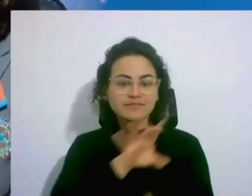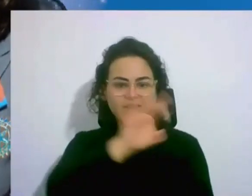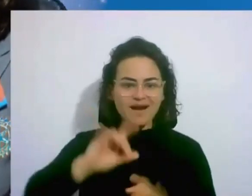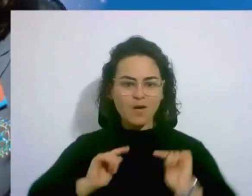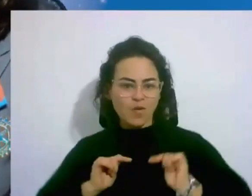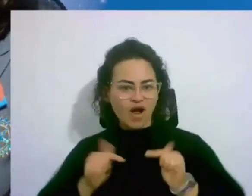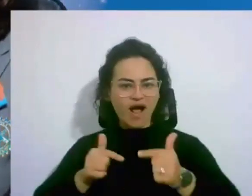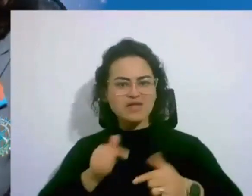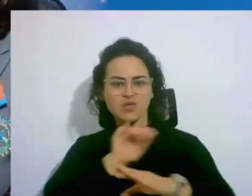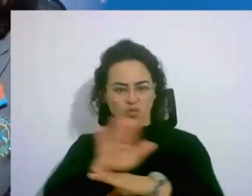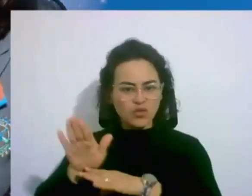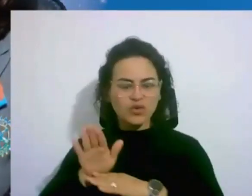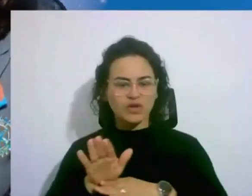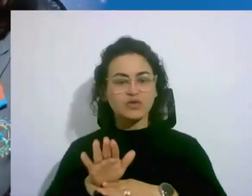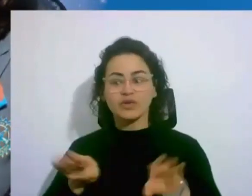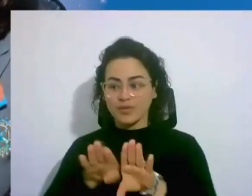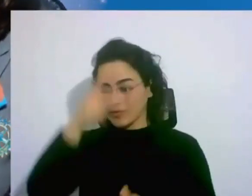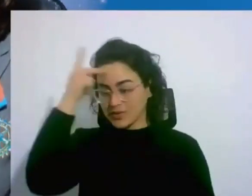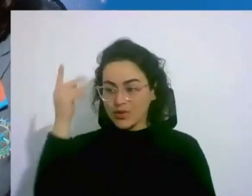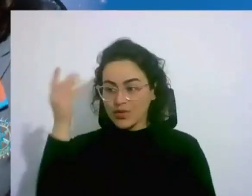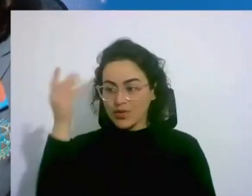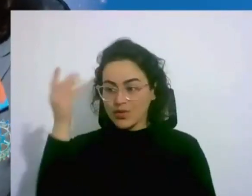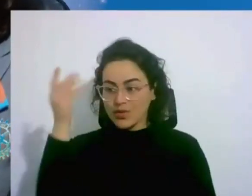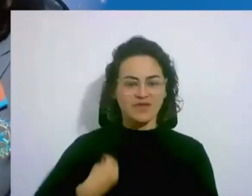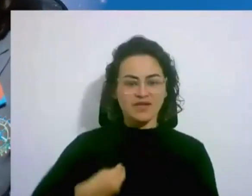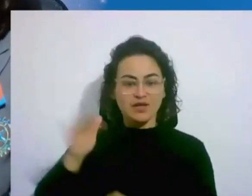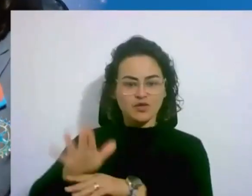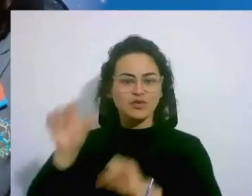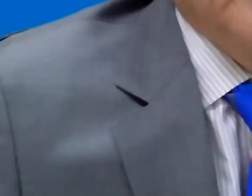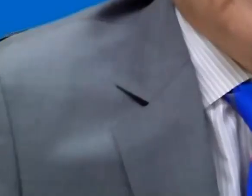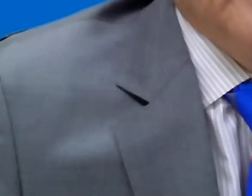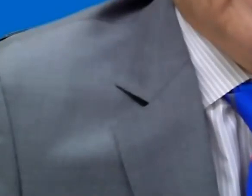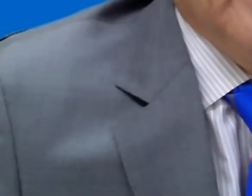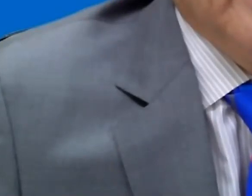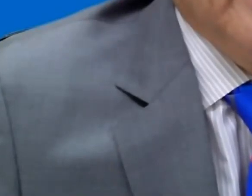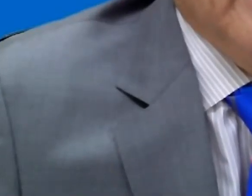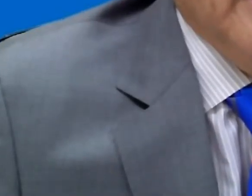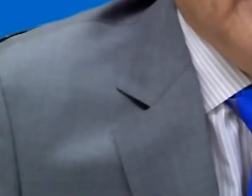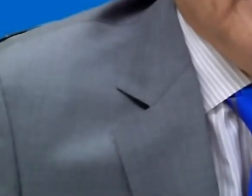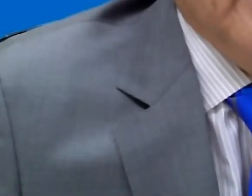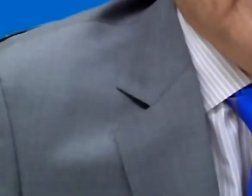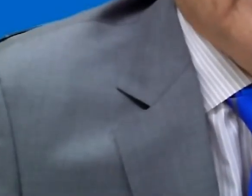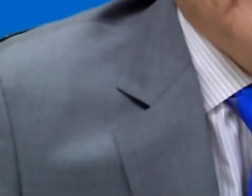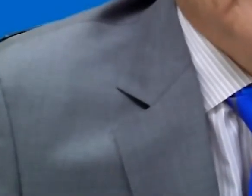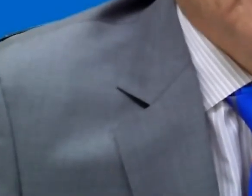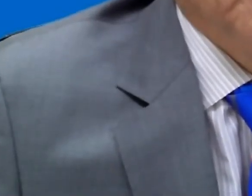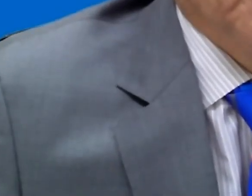ser alcançadas. Muito obrigado, Shimuta, pela tua participação. Parabéns. E estamos